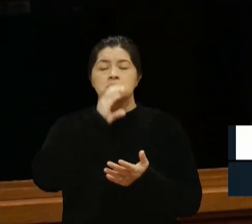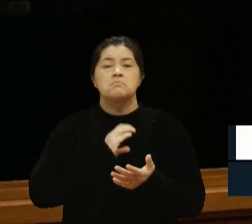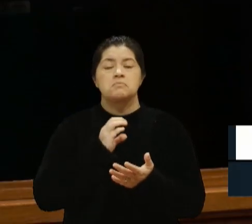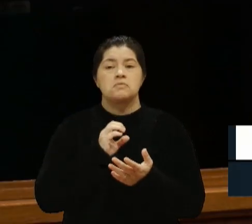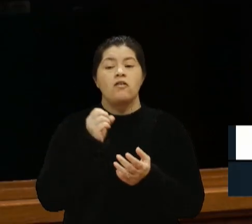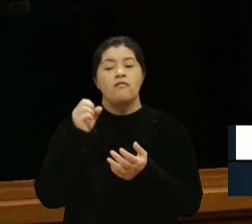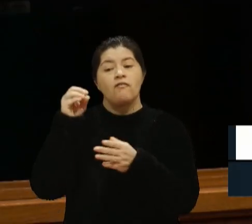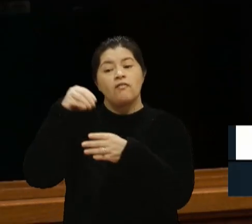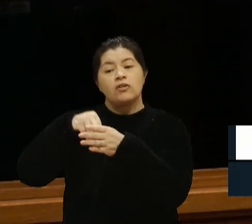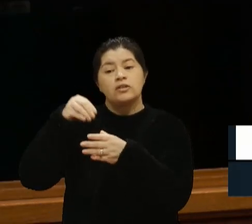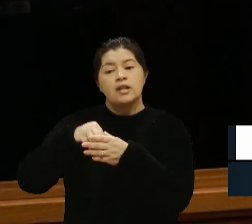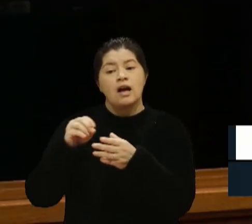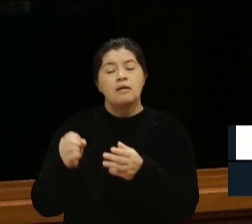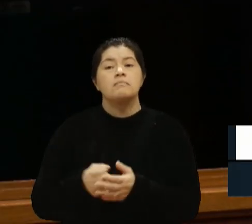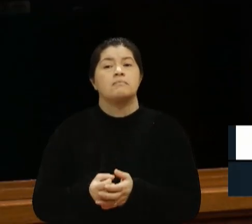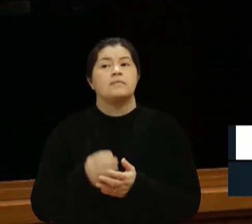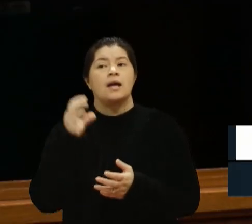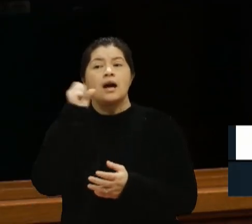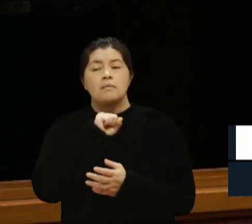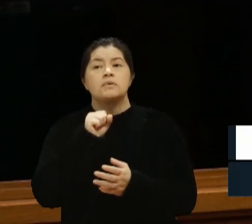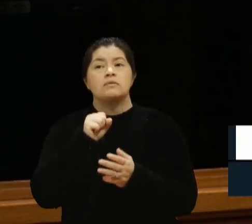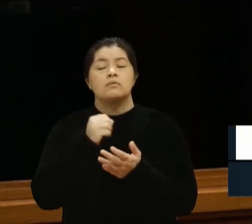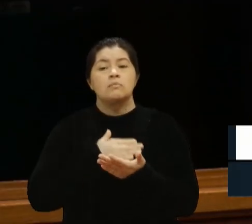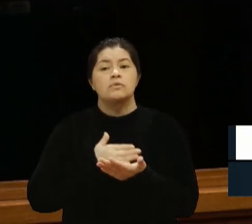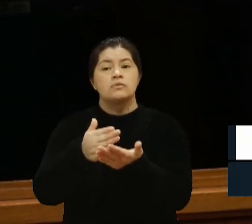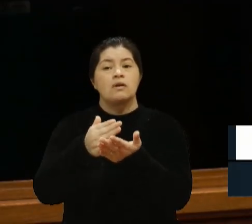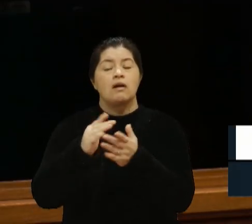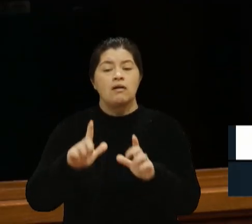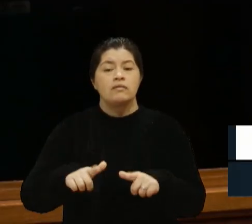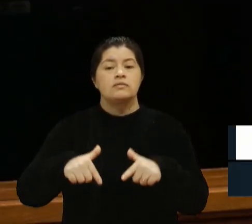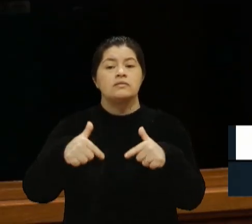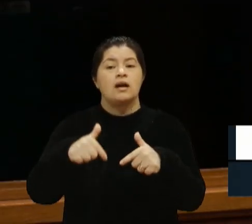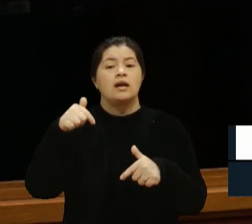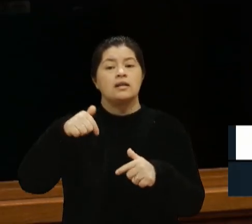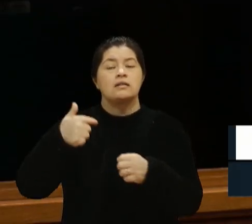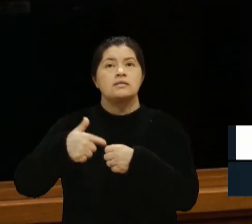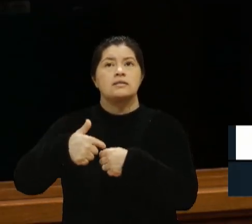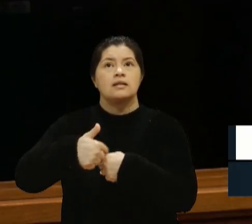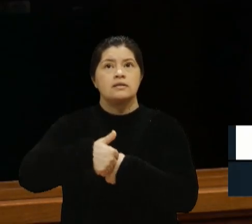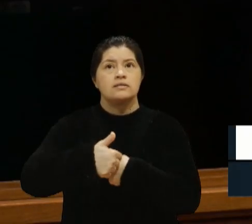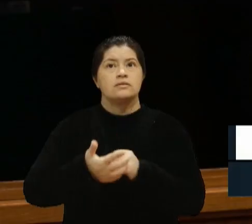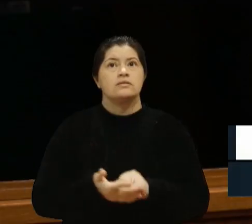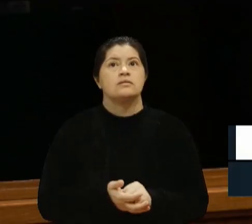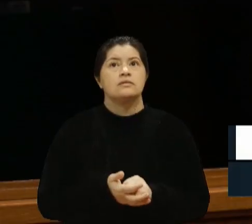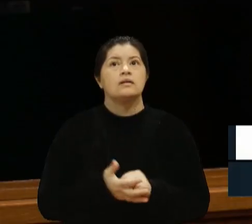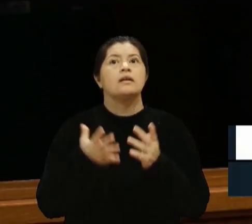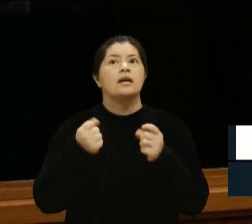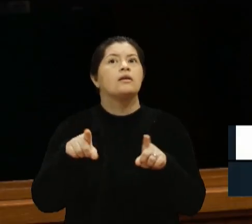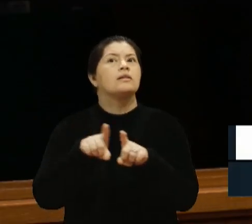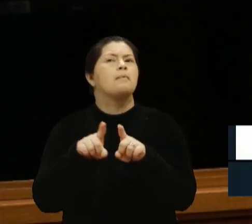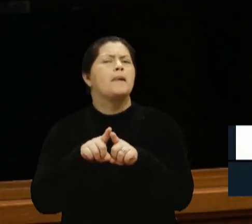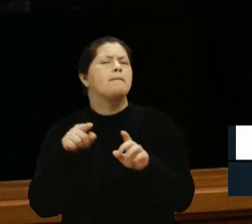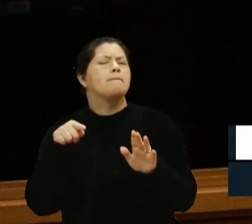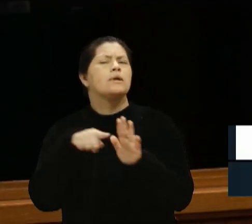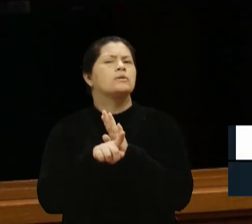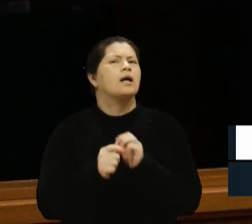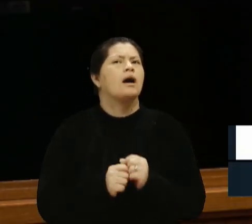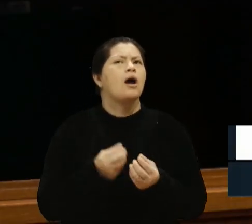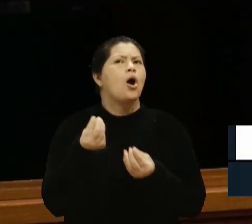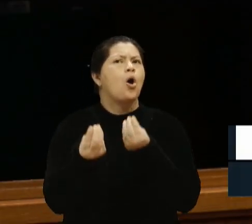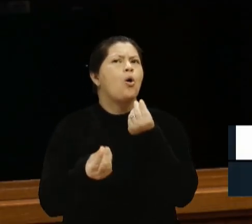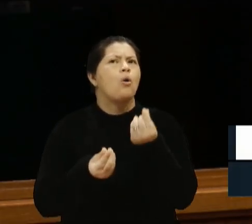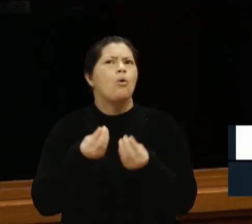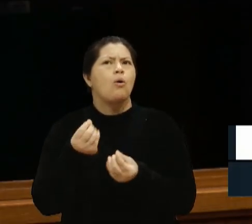do SUAS e poder ter uma diretriz, né, mais avançada aqui na nossa cidade. Queria também te perguntar como